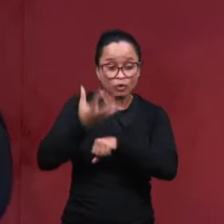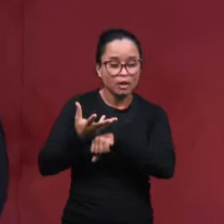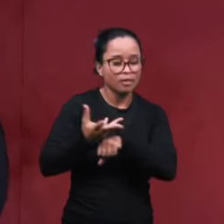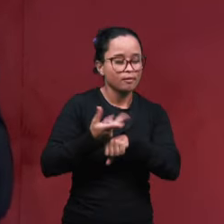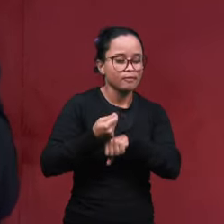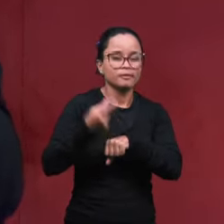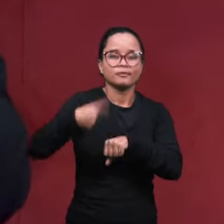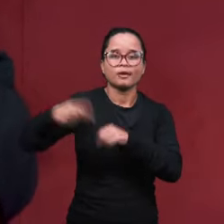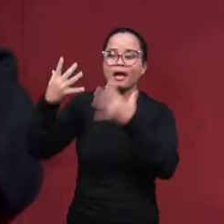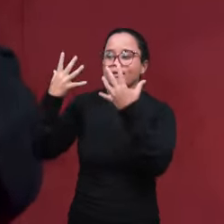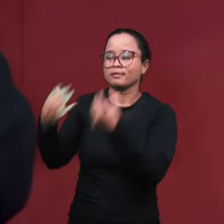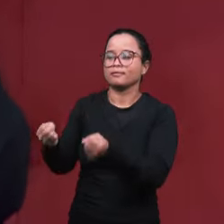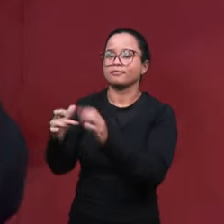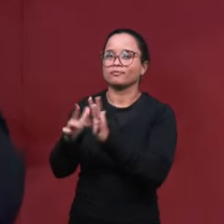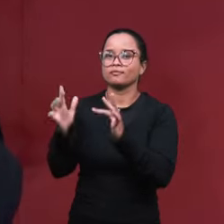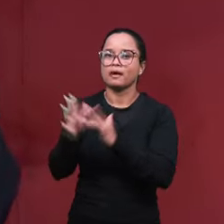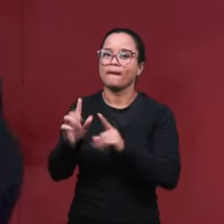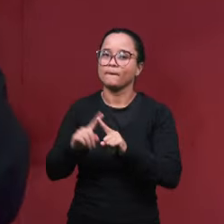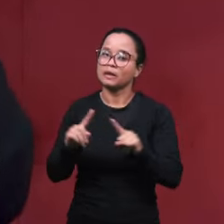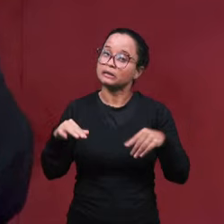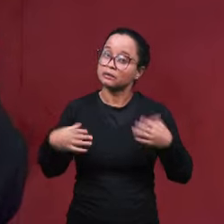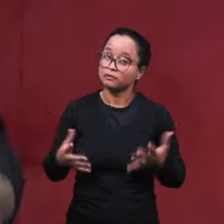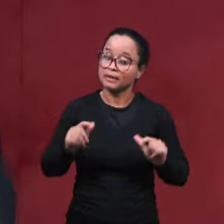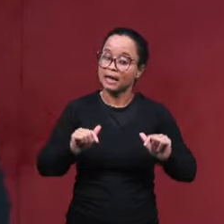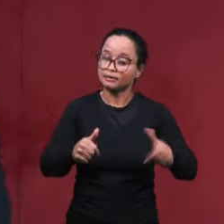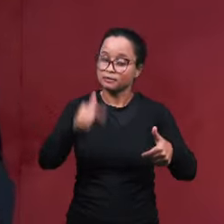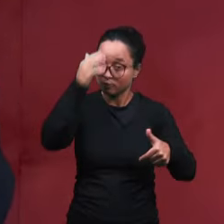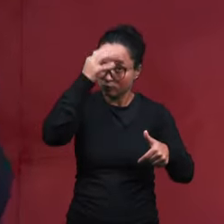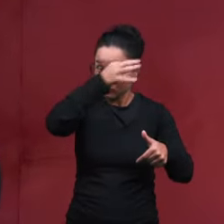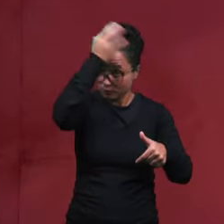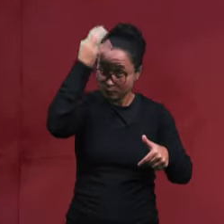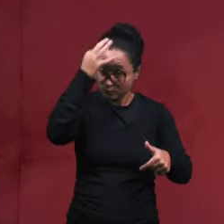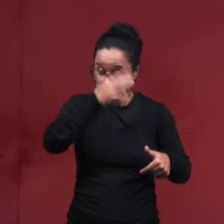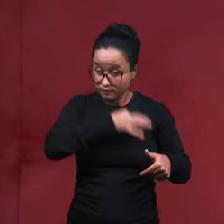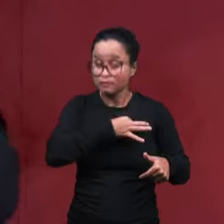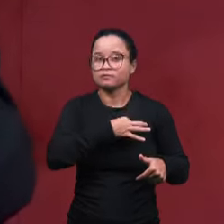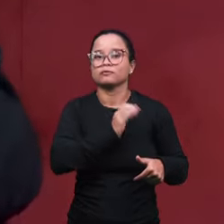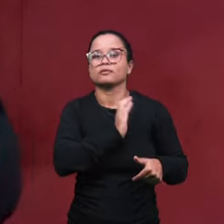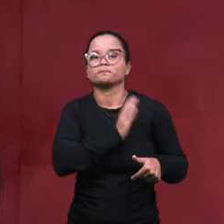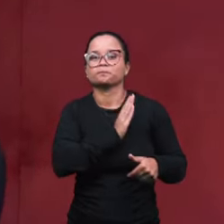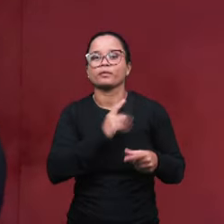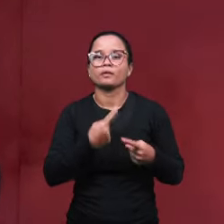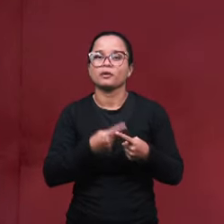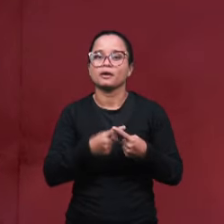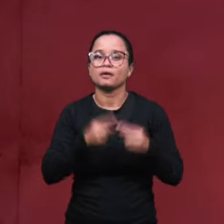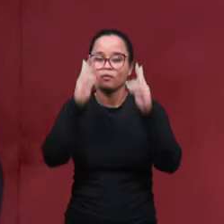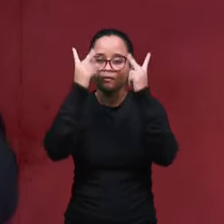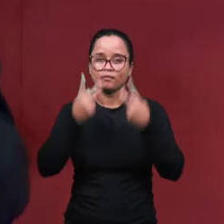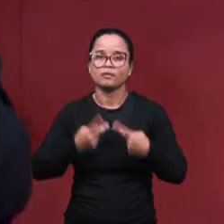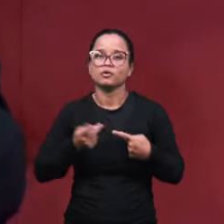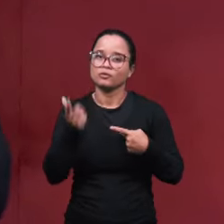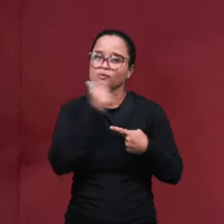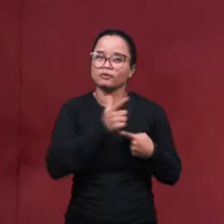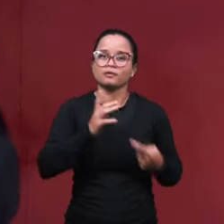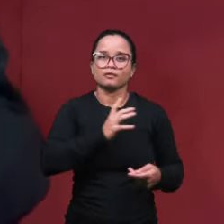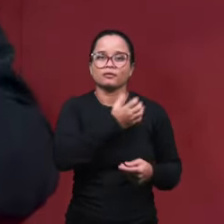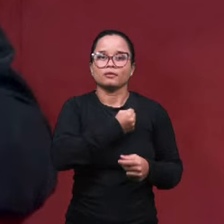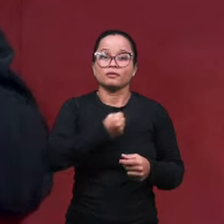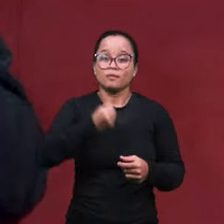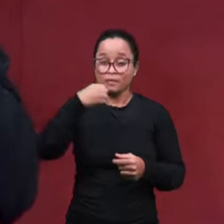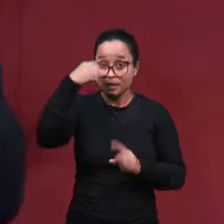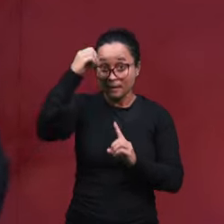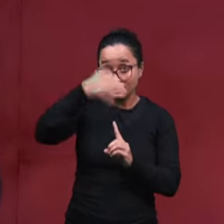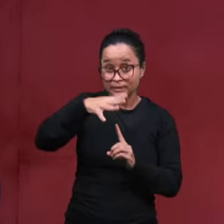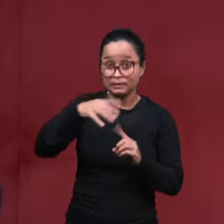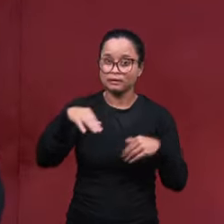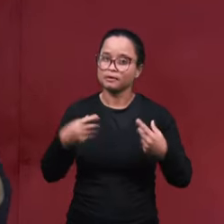a ação do Espírito para que o homem possa ser atingido pela graça. Então não perca esta bênção. Abra o